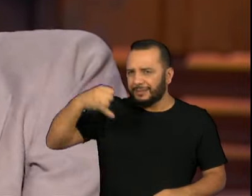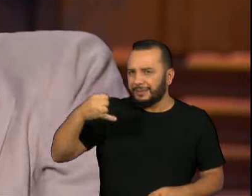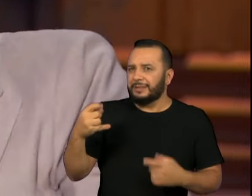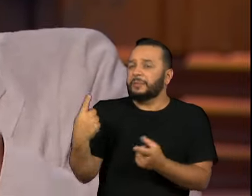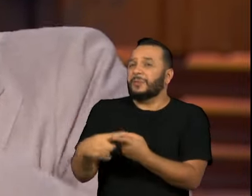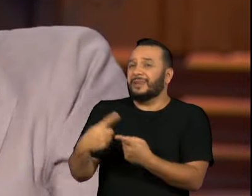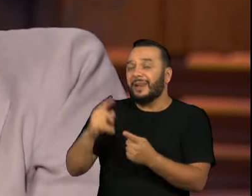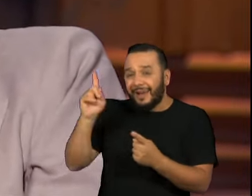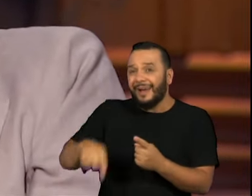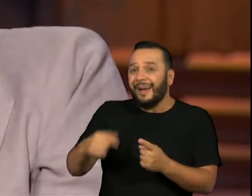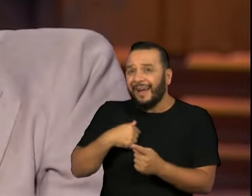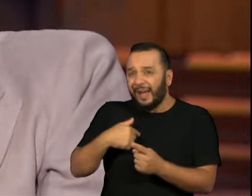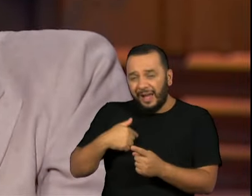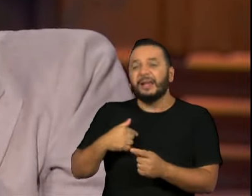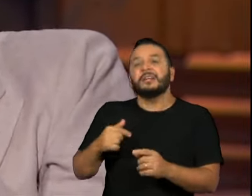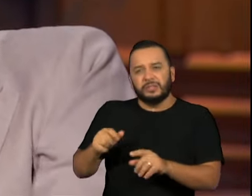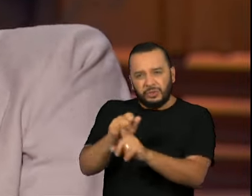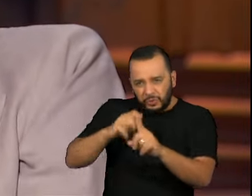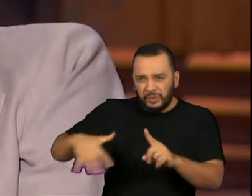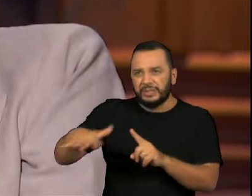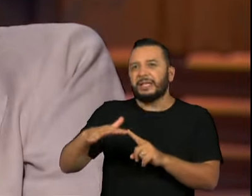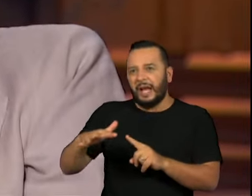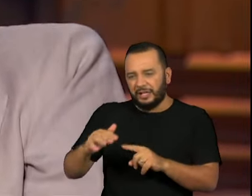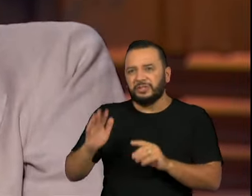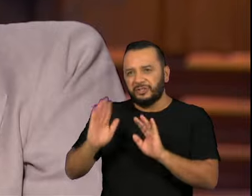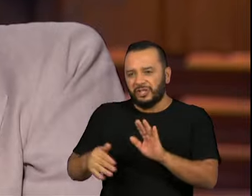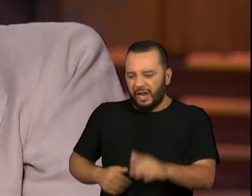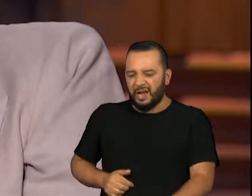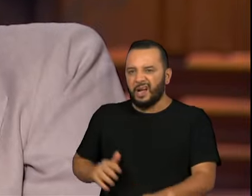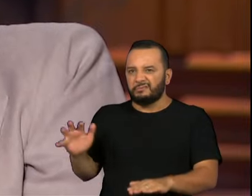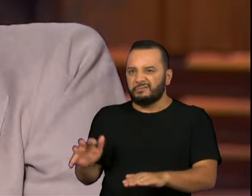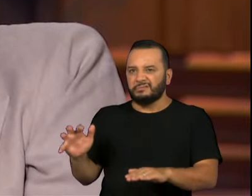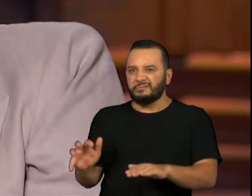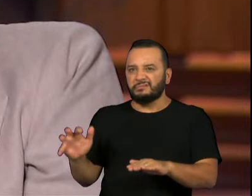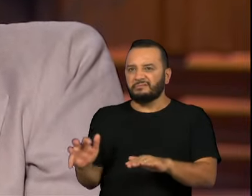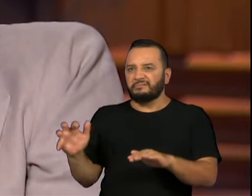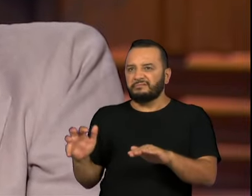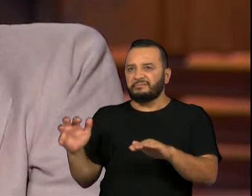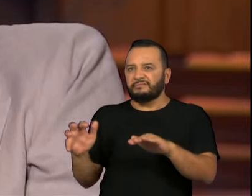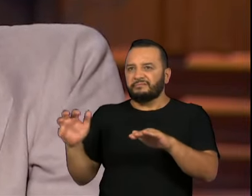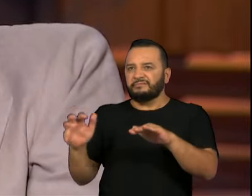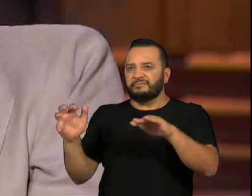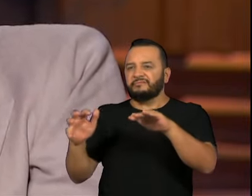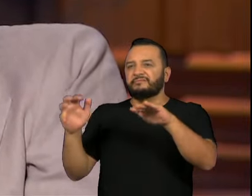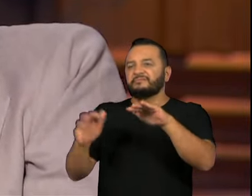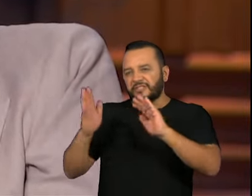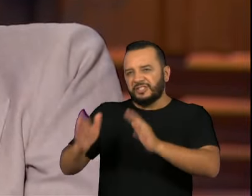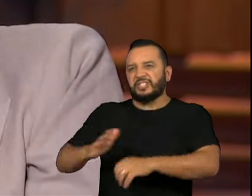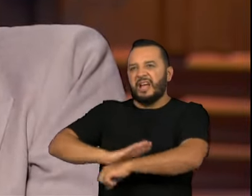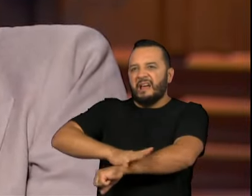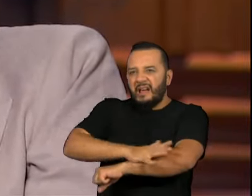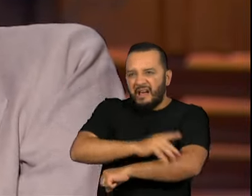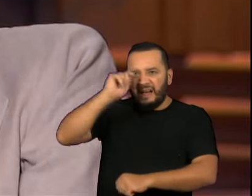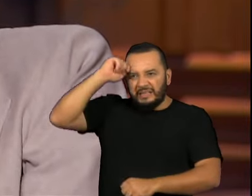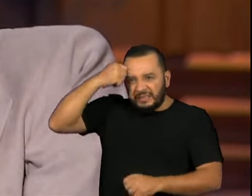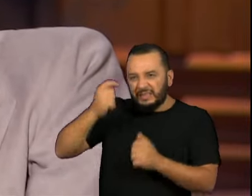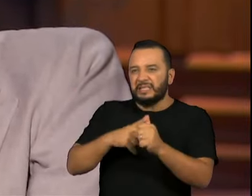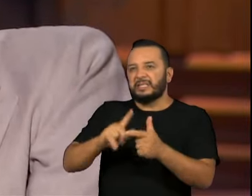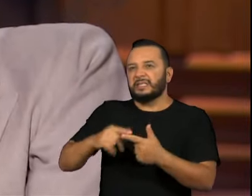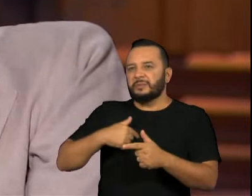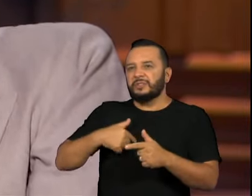sociais e que a gente nascer inserido numa sociedade que vai nos informando esses vapores né a estruturadas no racismo sexismo à